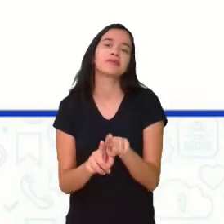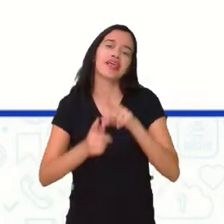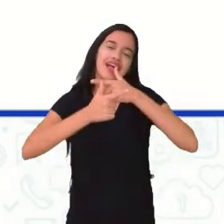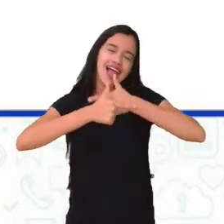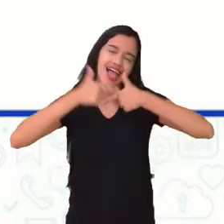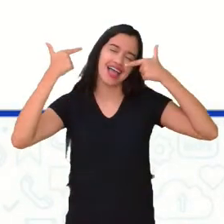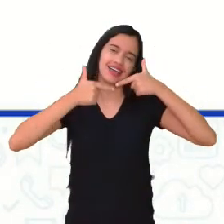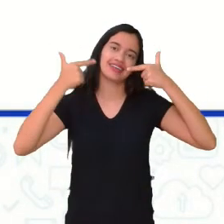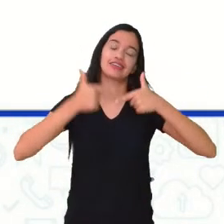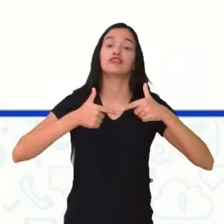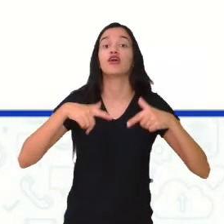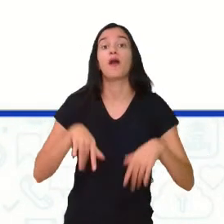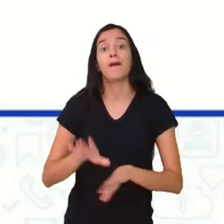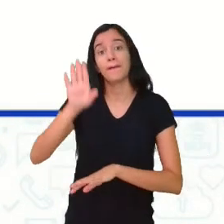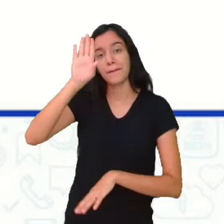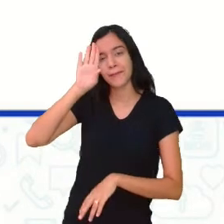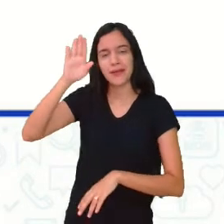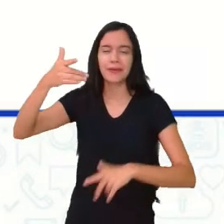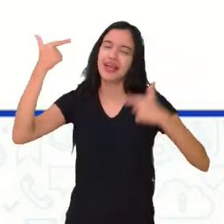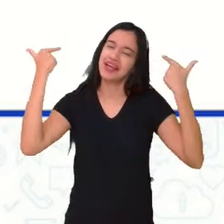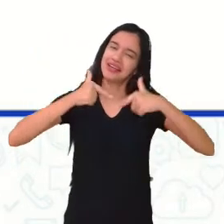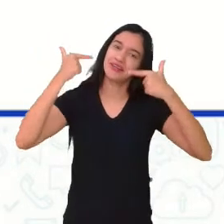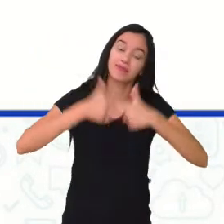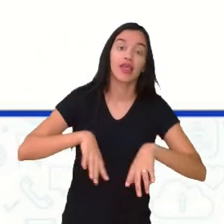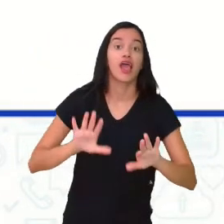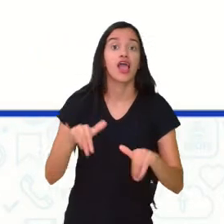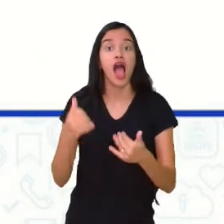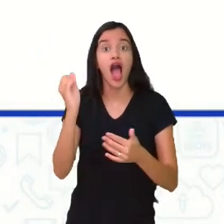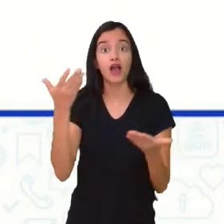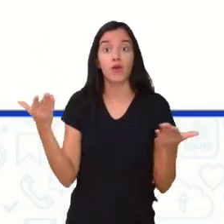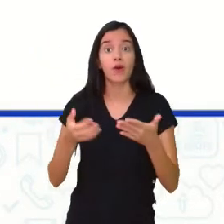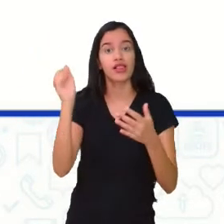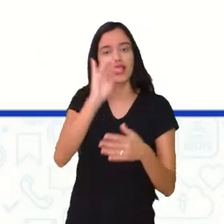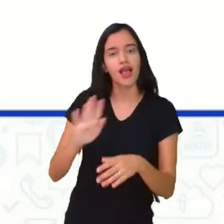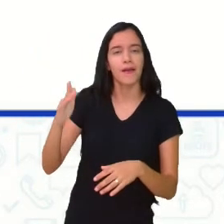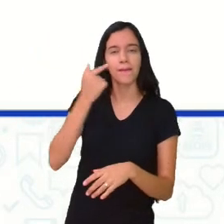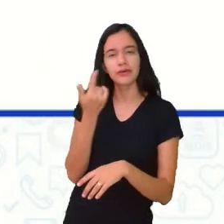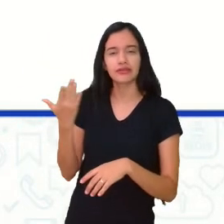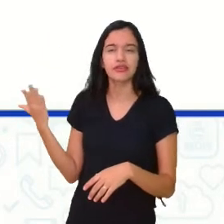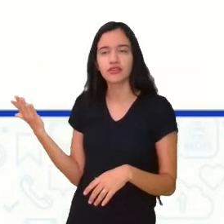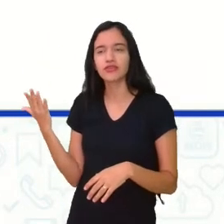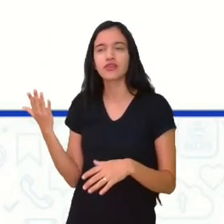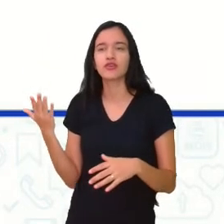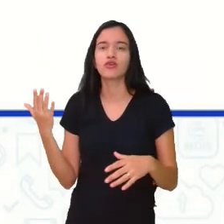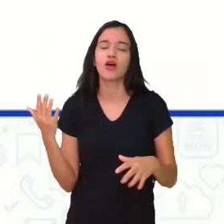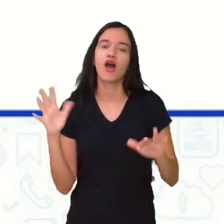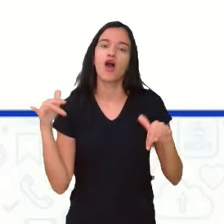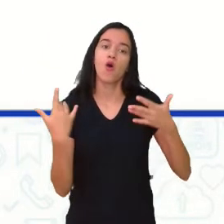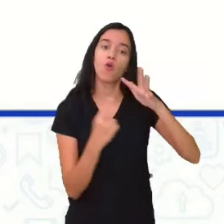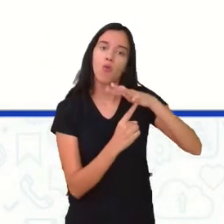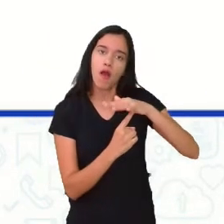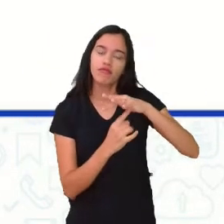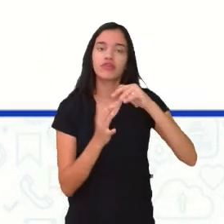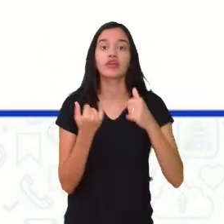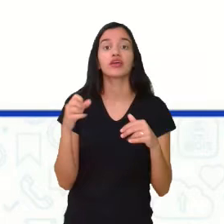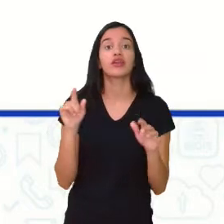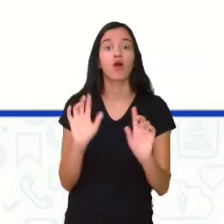comédia, né, principalmente da comédia. Aí na imagem, vocês estão vendo, né, uma feira, um